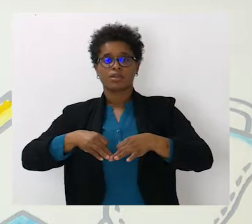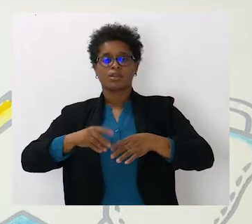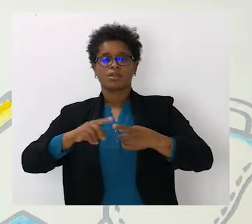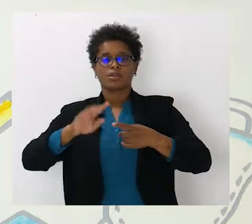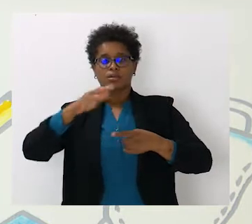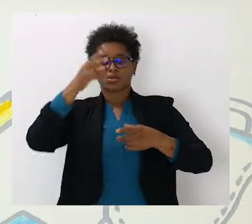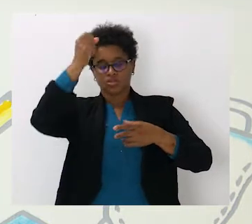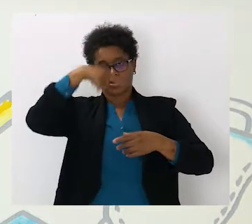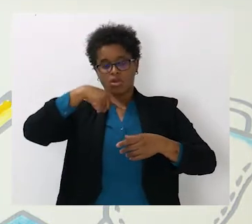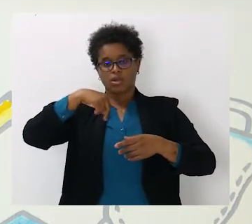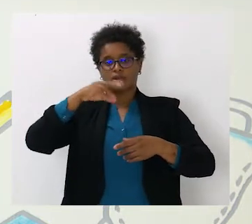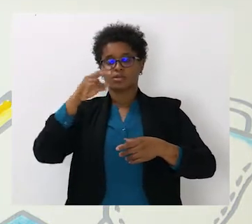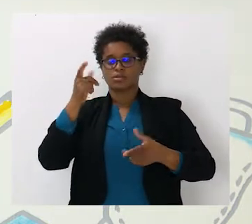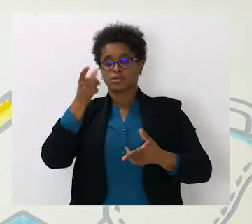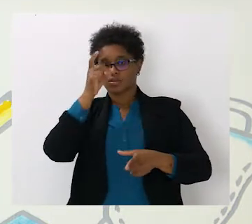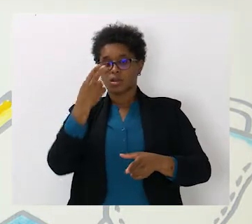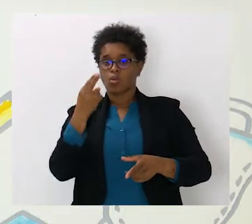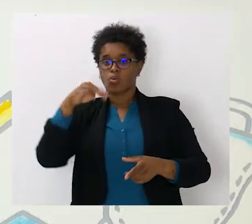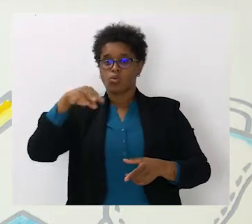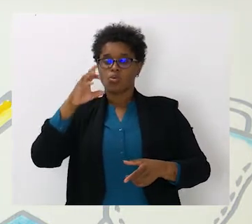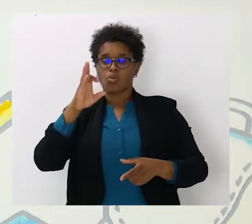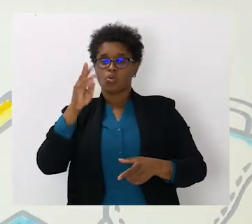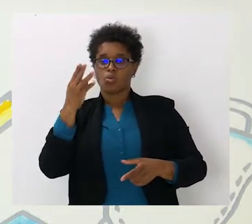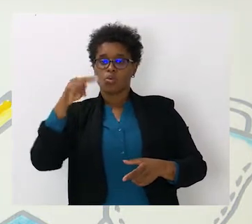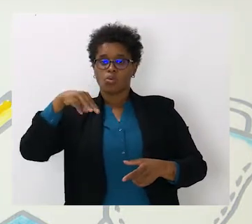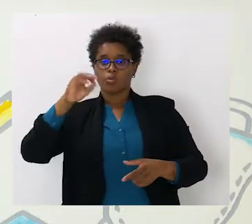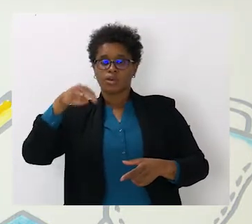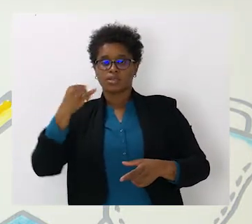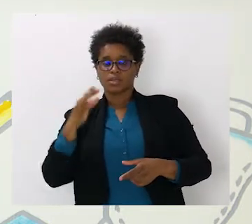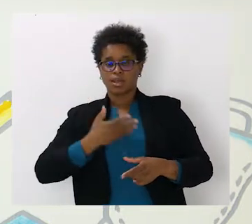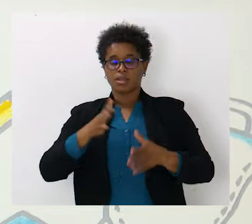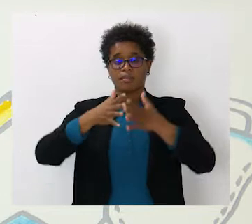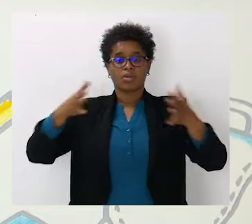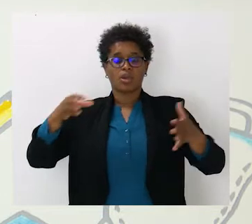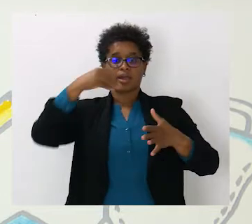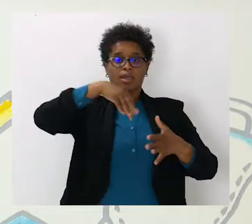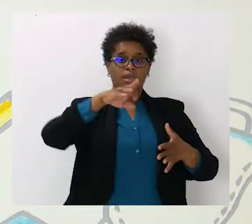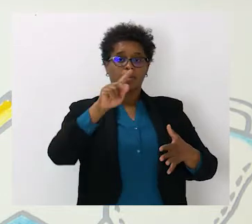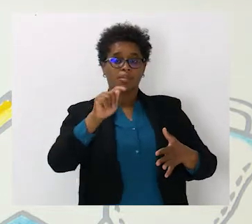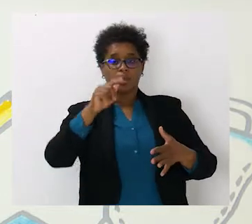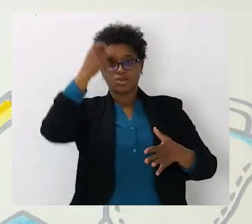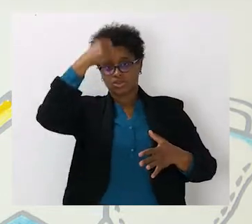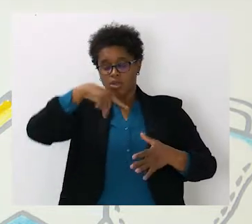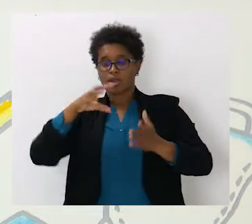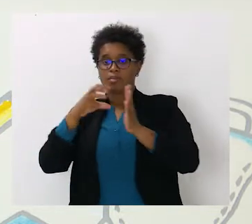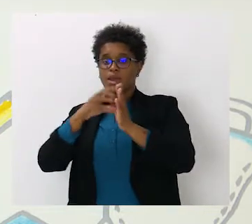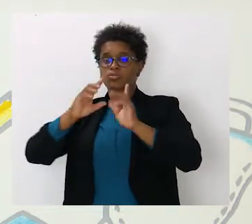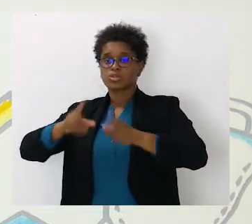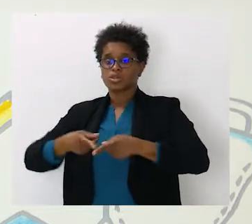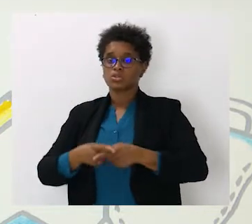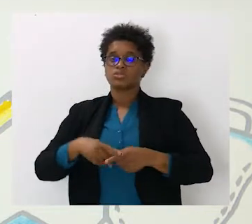de um período da história da humanidade, a maior, que é a pré-história, e marca o